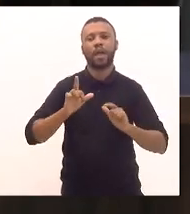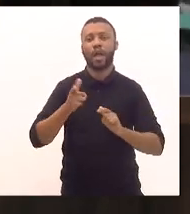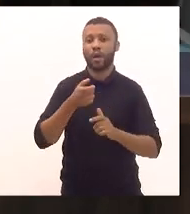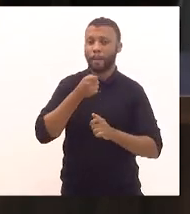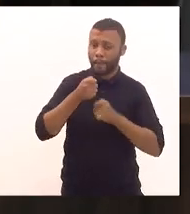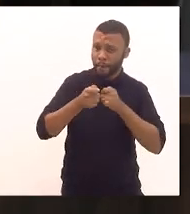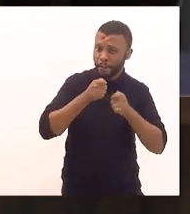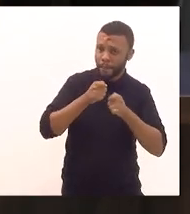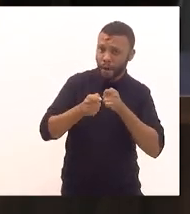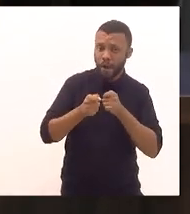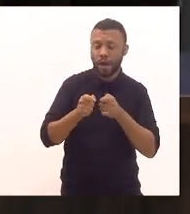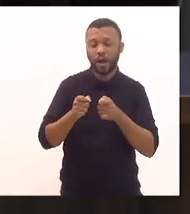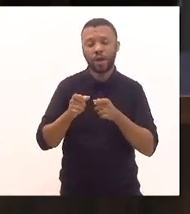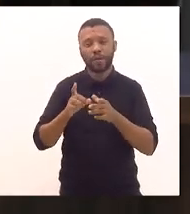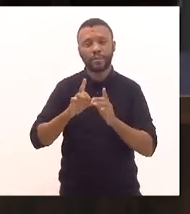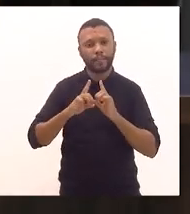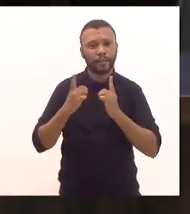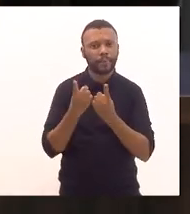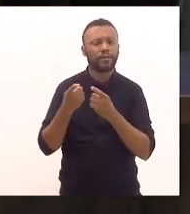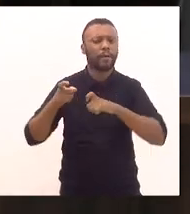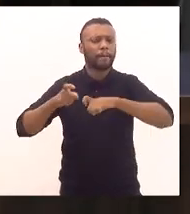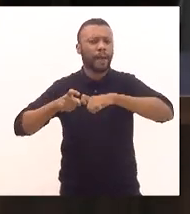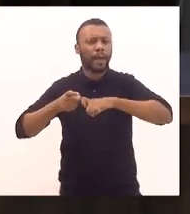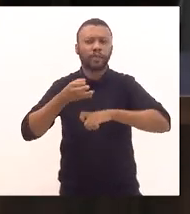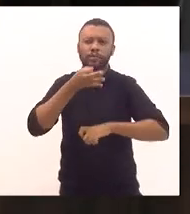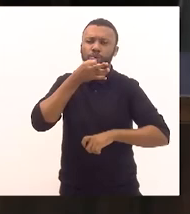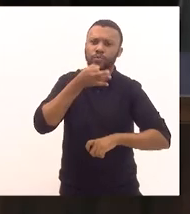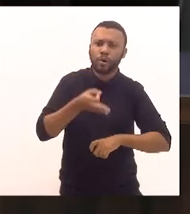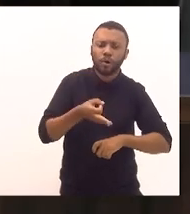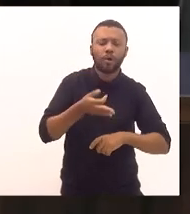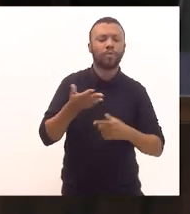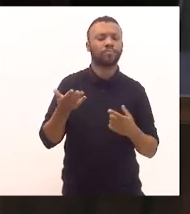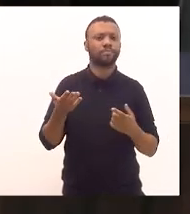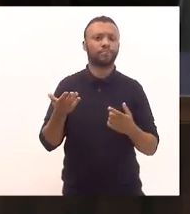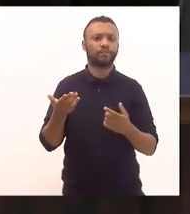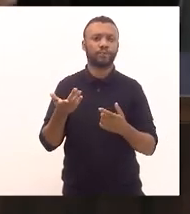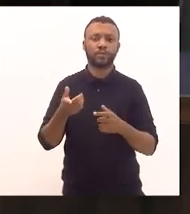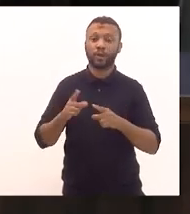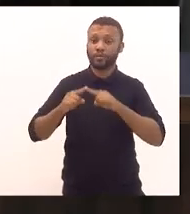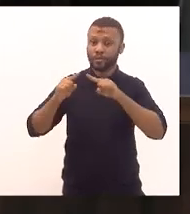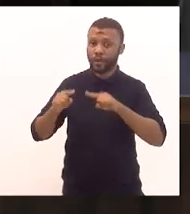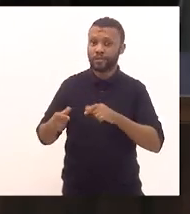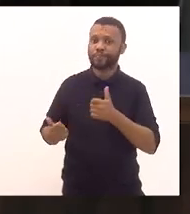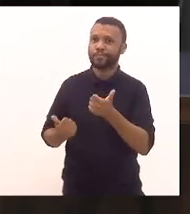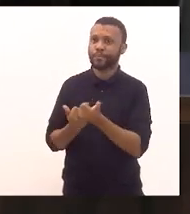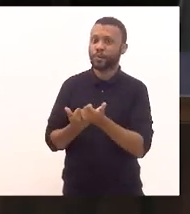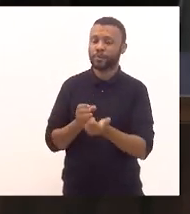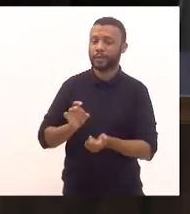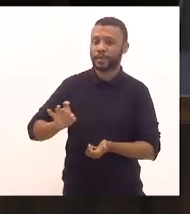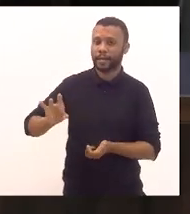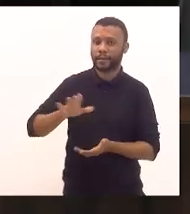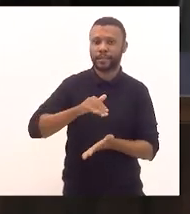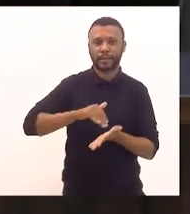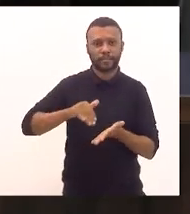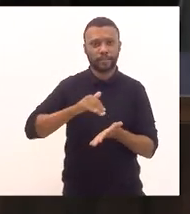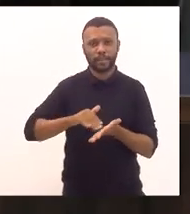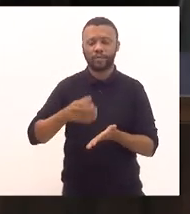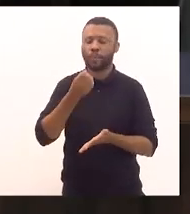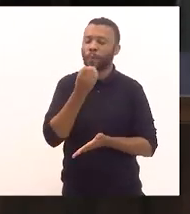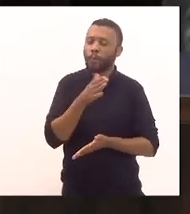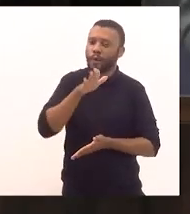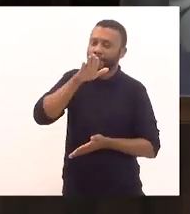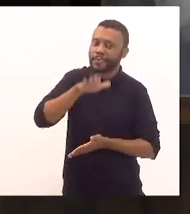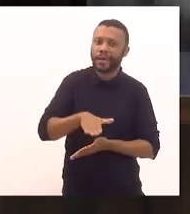departamento médico departamento de som assessores dos nossos gabinete é um todos uma